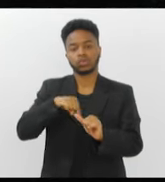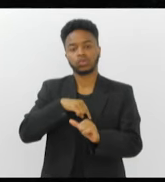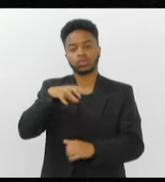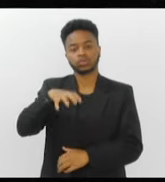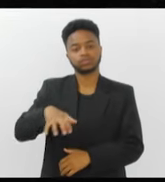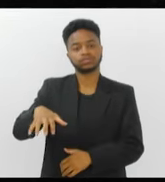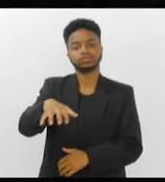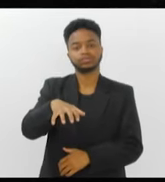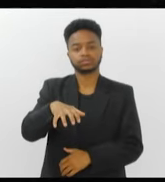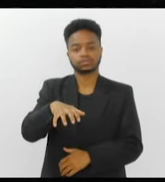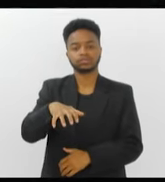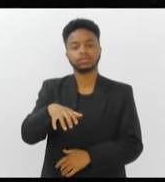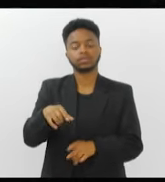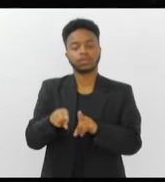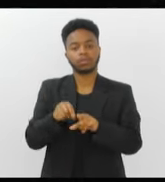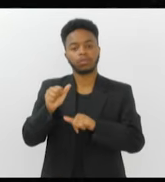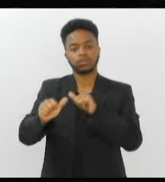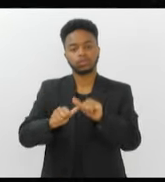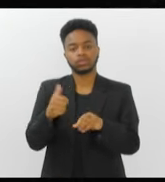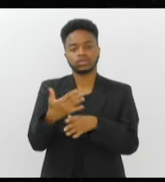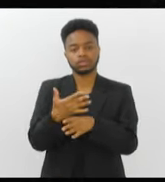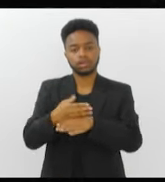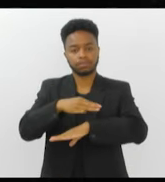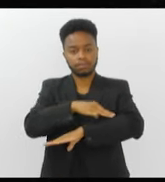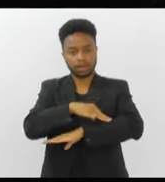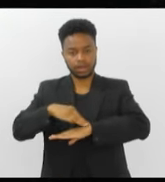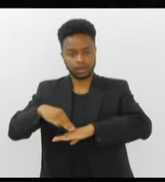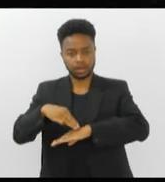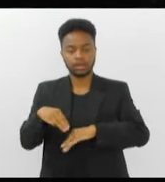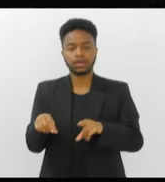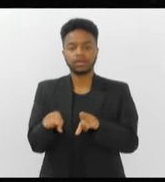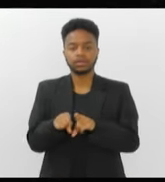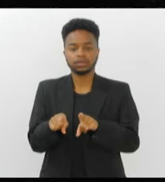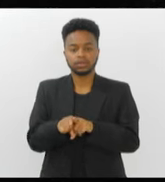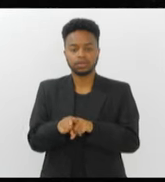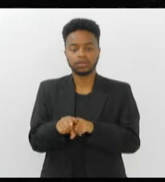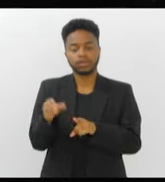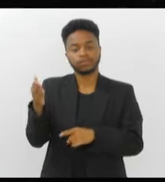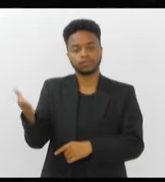região, transformou a cidade de Macaé, e que foi um